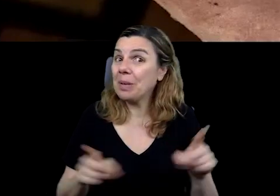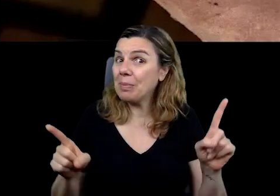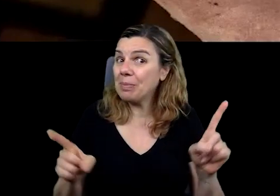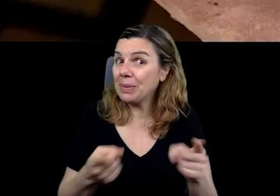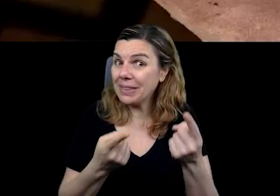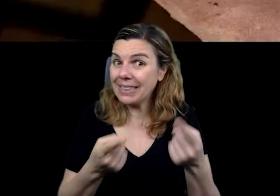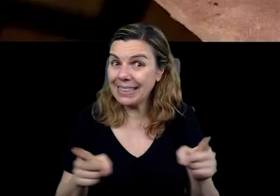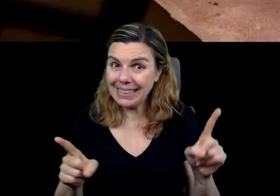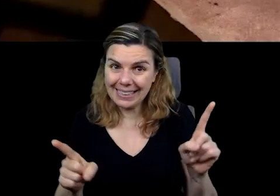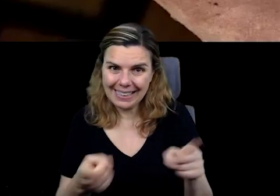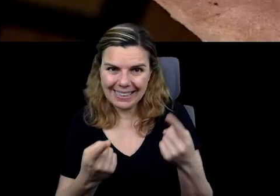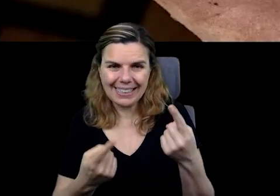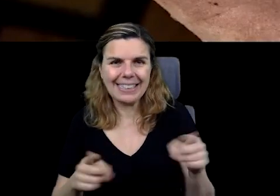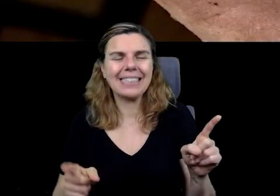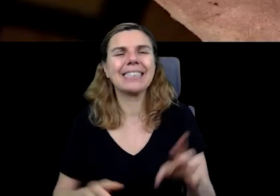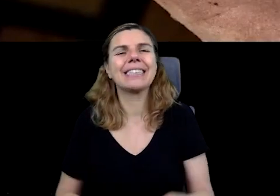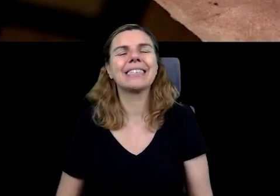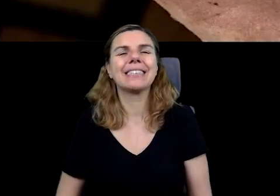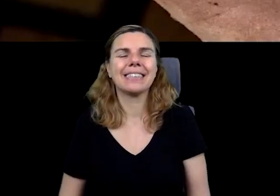Vamos lá.